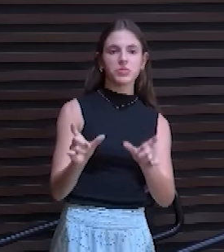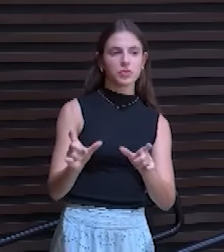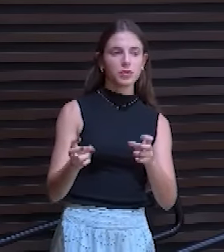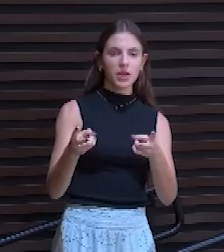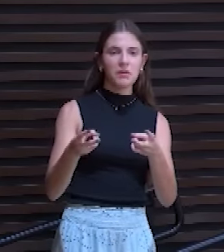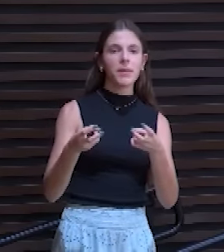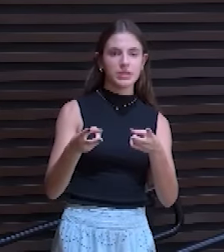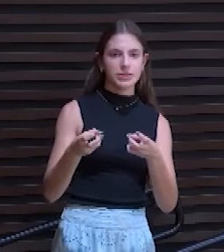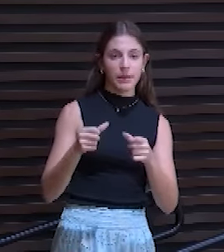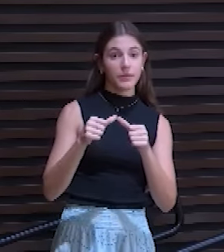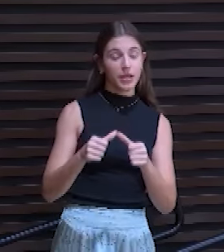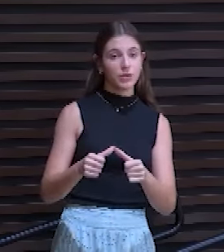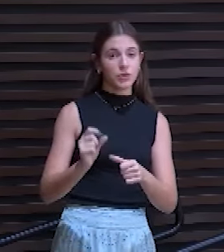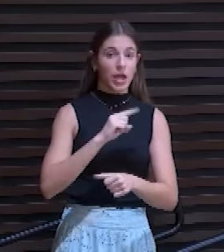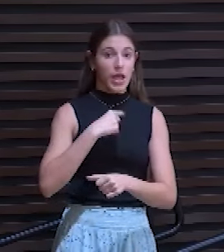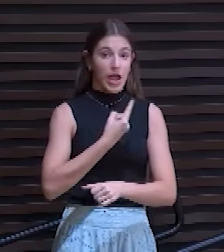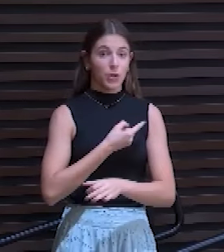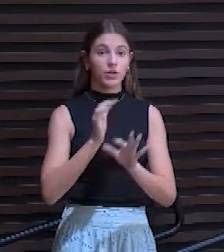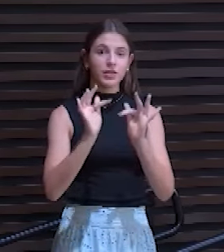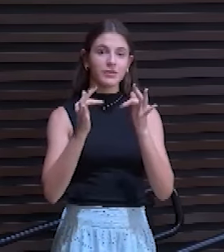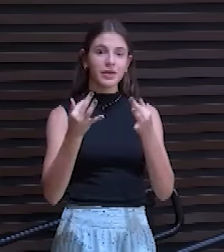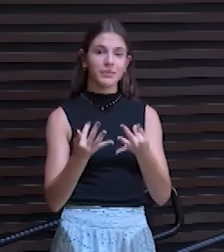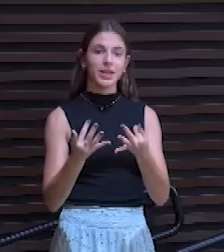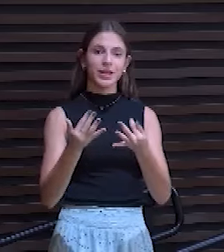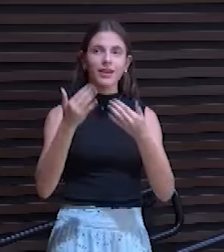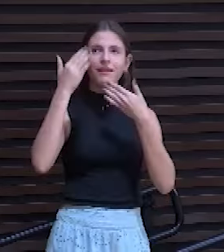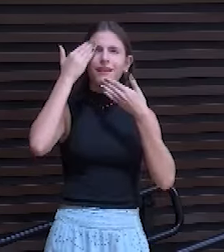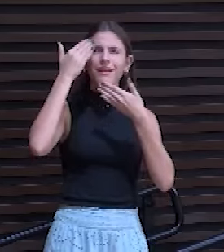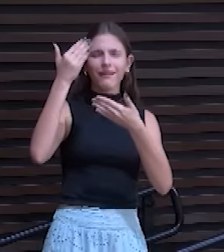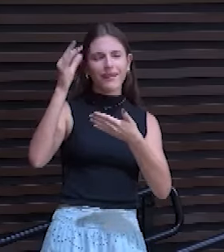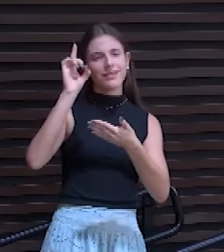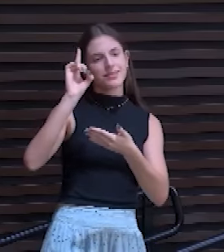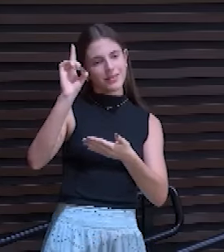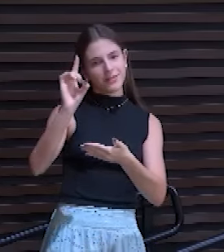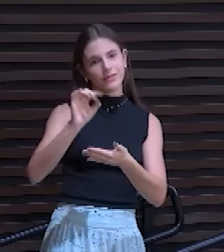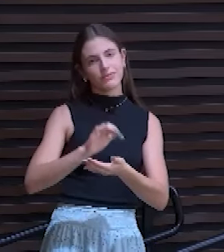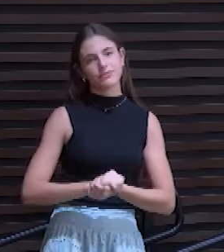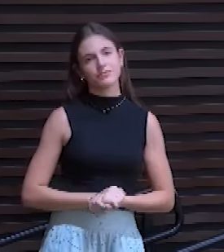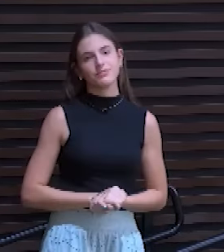nossos familiares. Graças a Deus por isso.